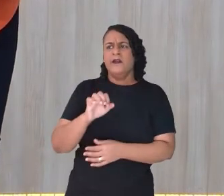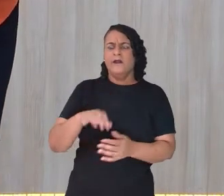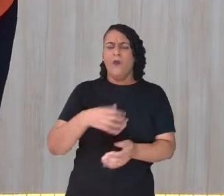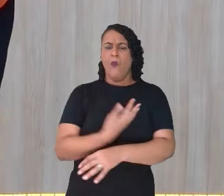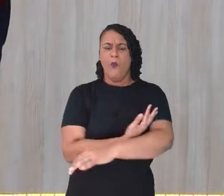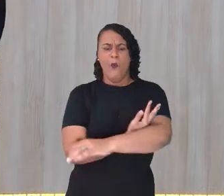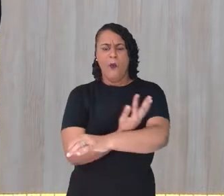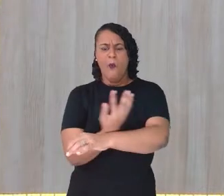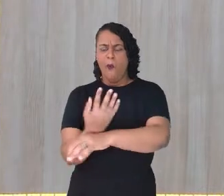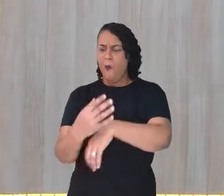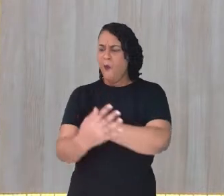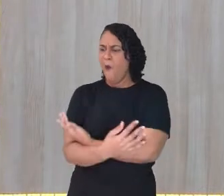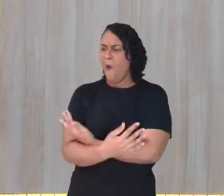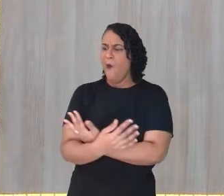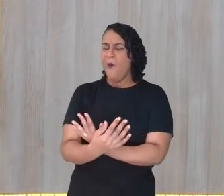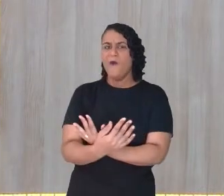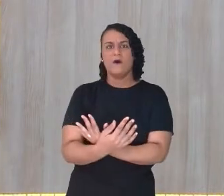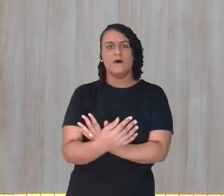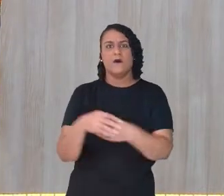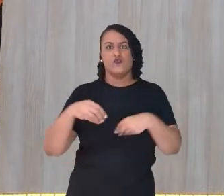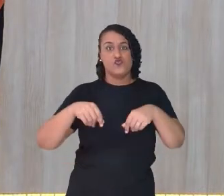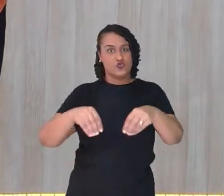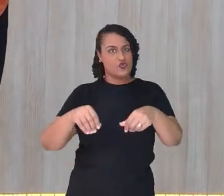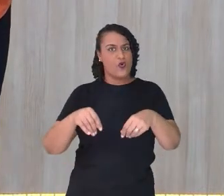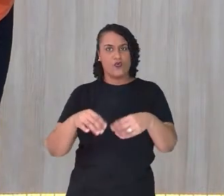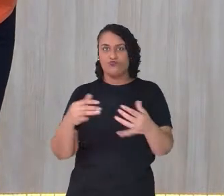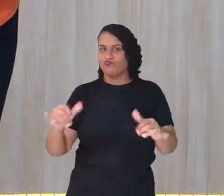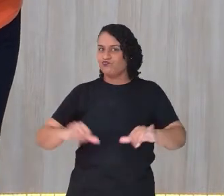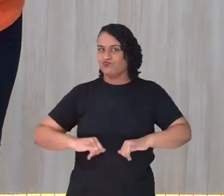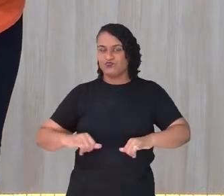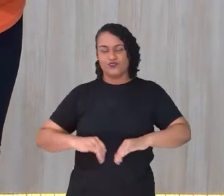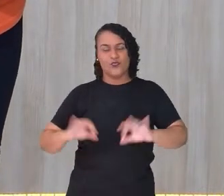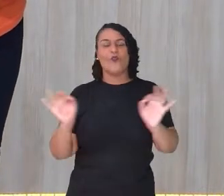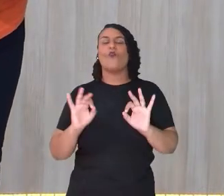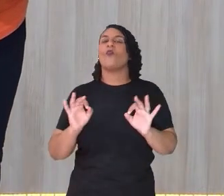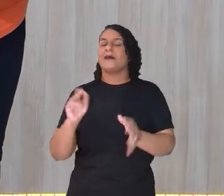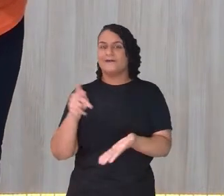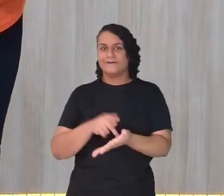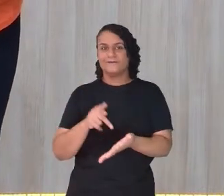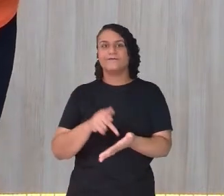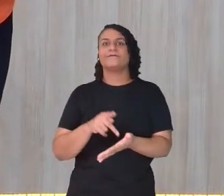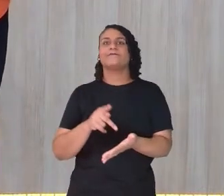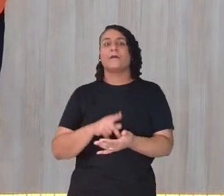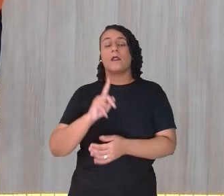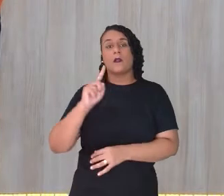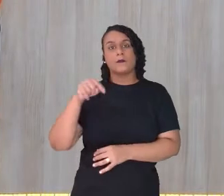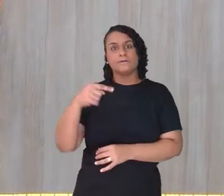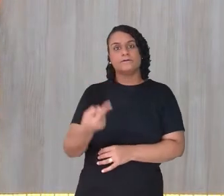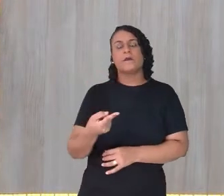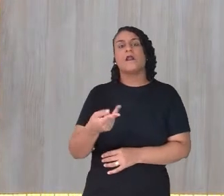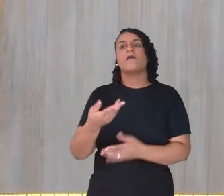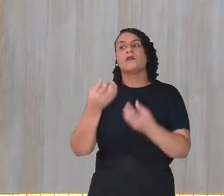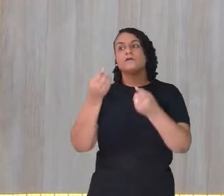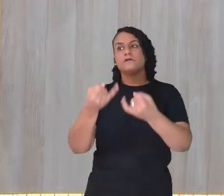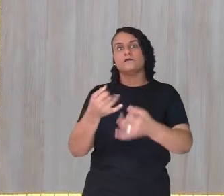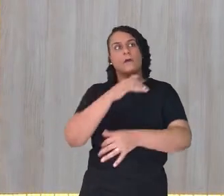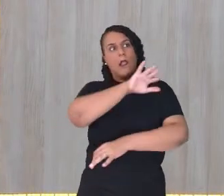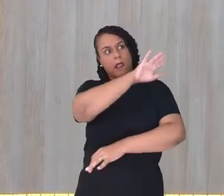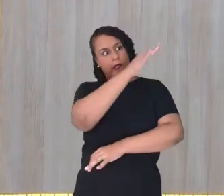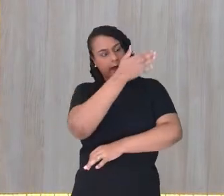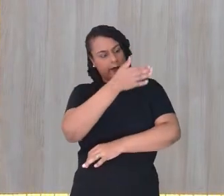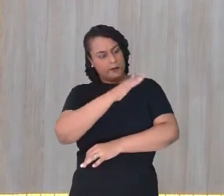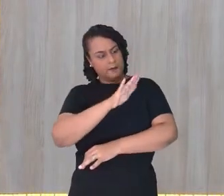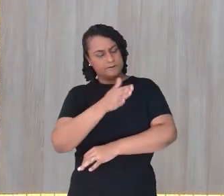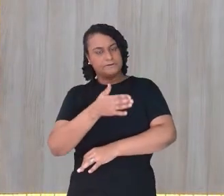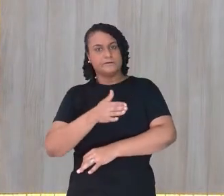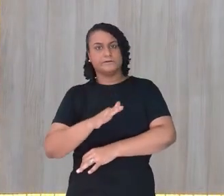vegetal, esse solo não ia sofrer muito. Pois é. E aí a gente vai falar um pouquinho das encostas, das barreiras, que muitas vezes